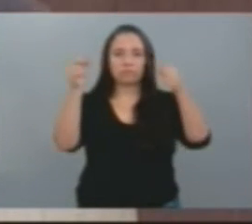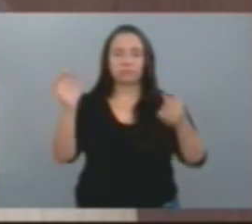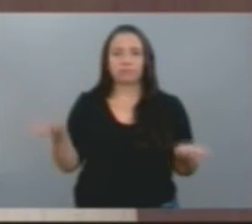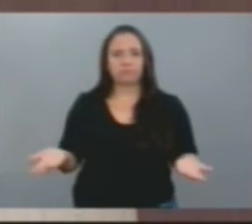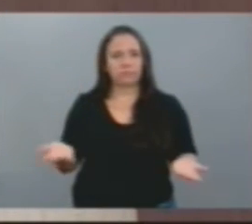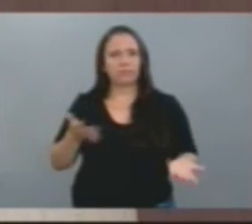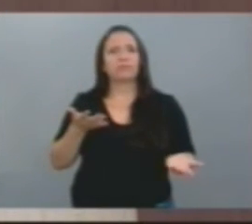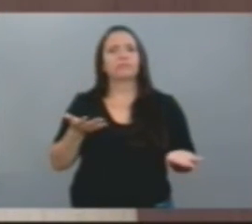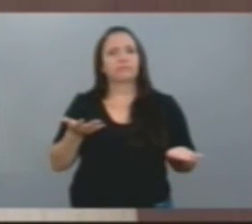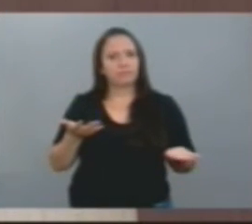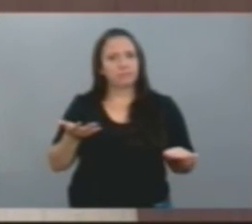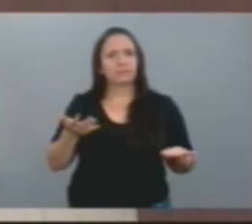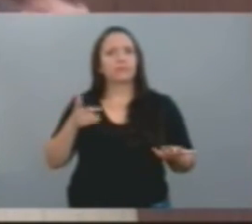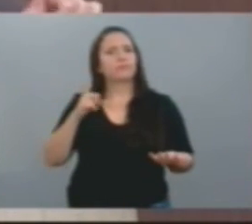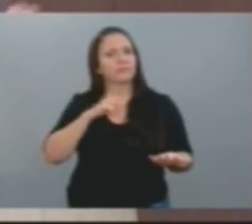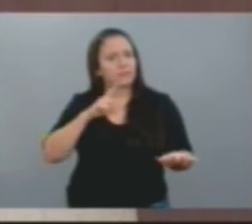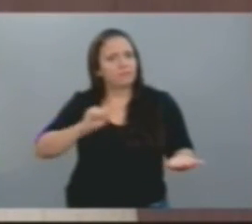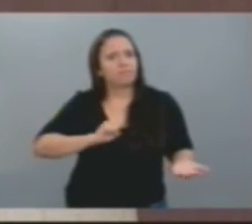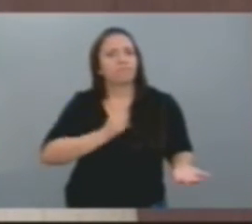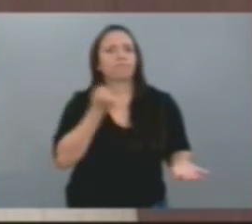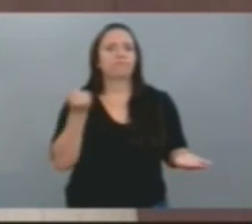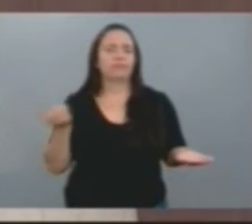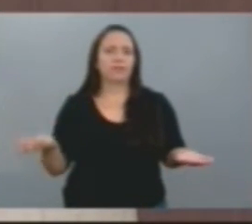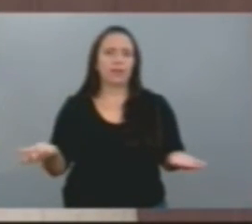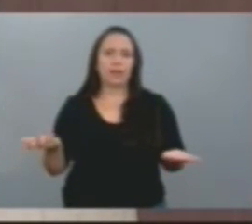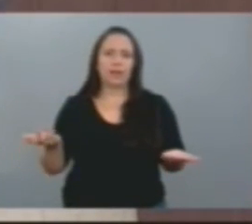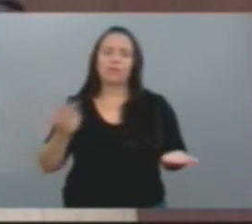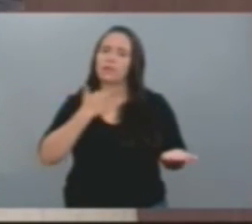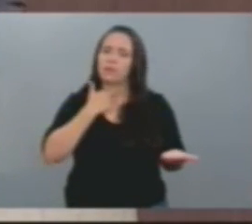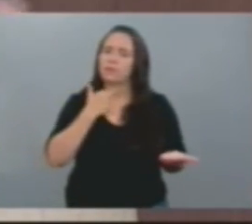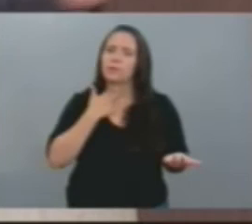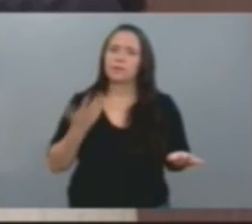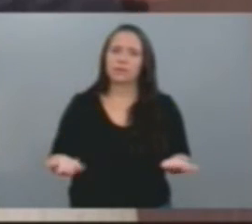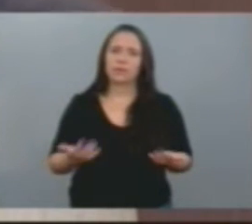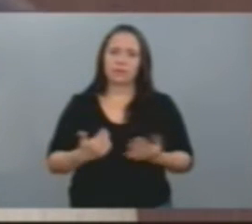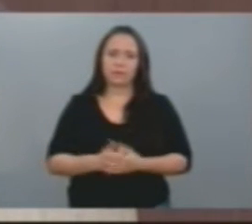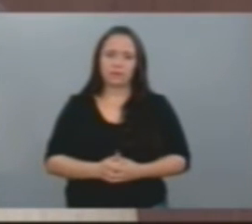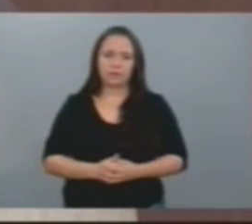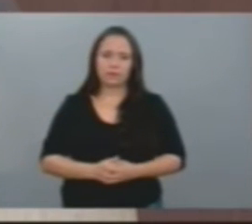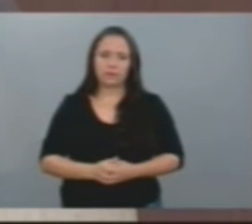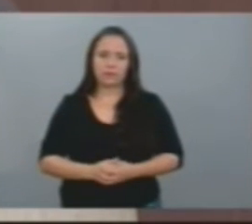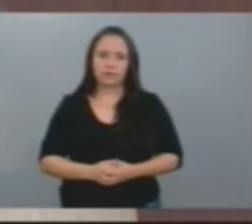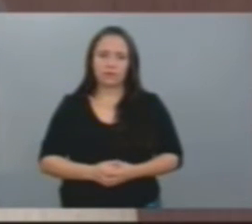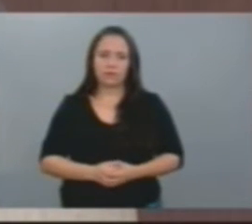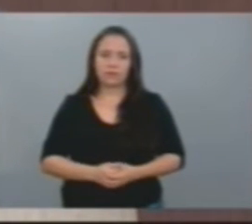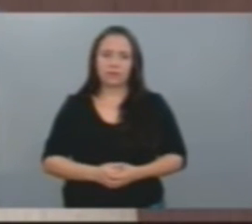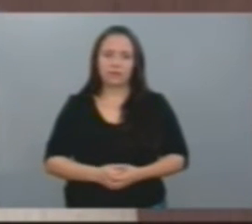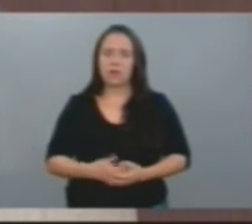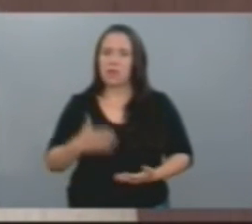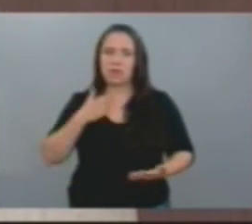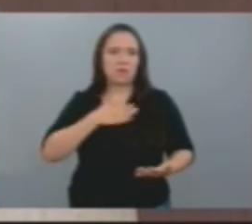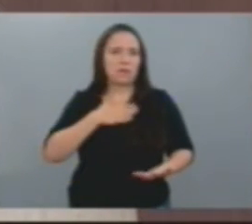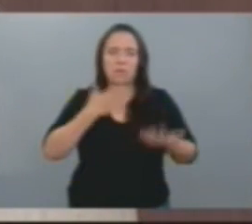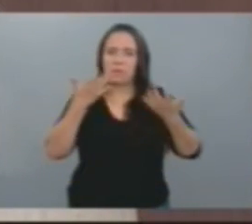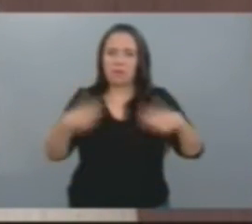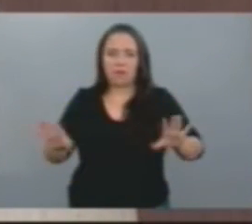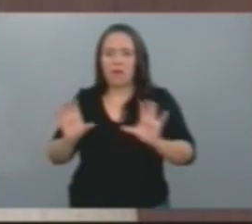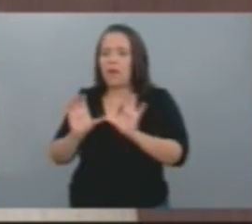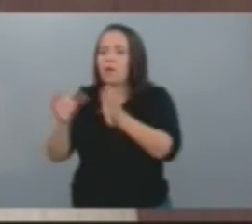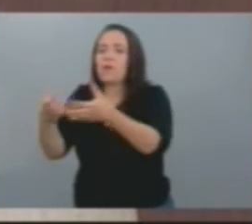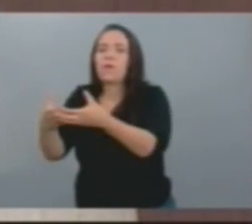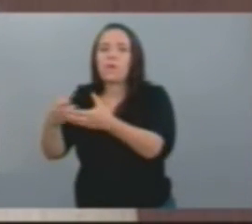e cruel. Portanto, eu de fato não queria fazer parte da base desse